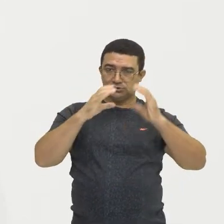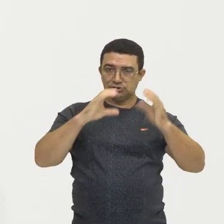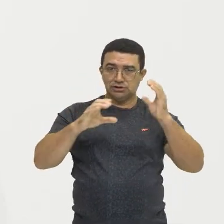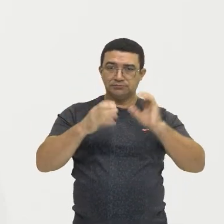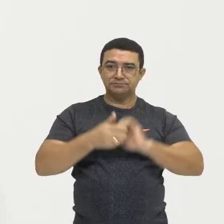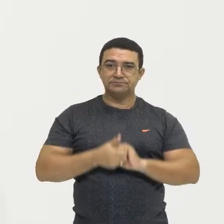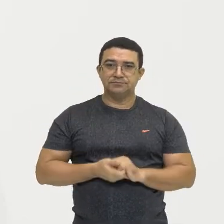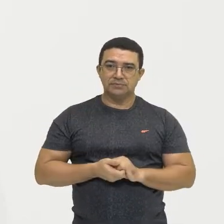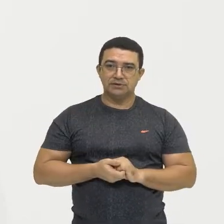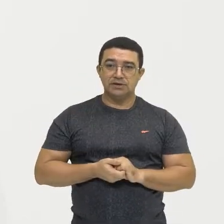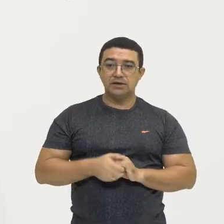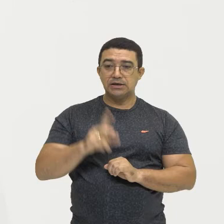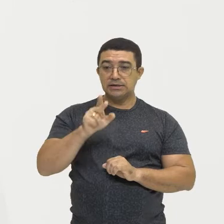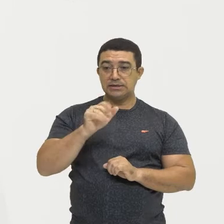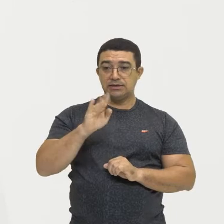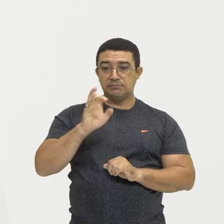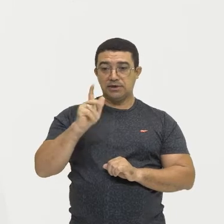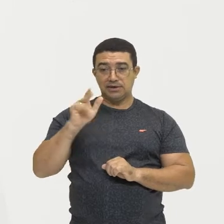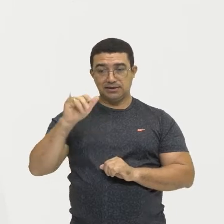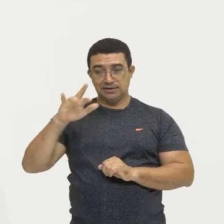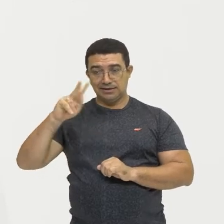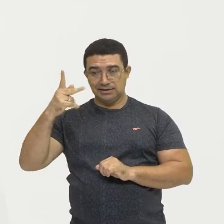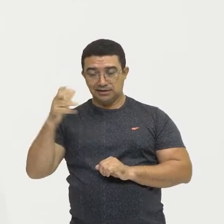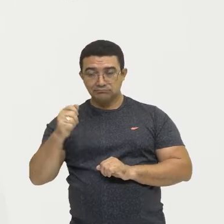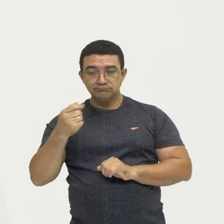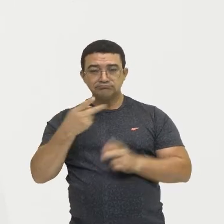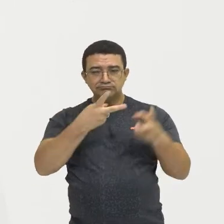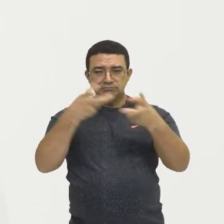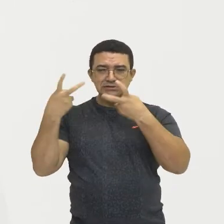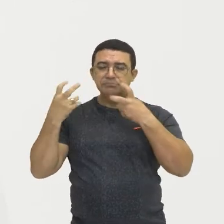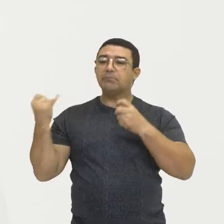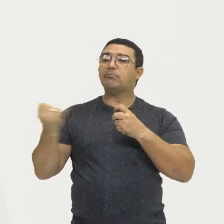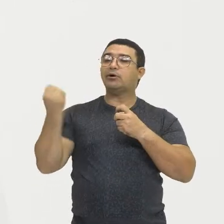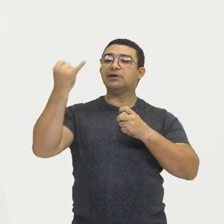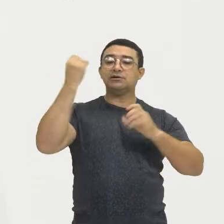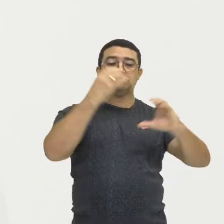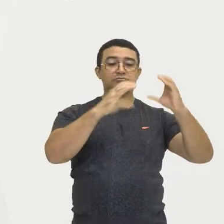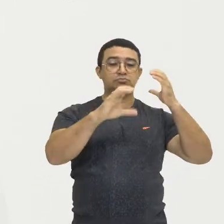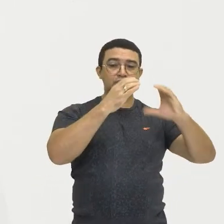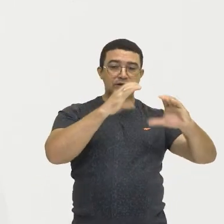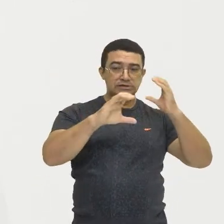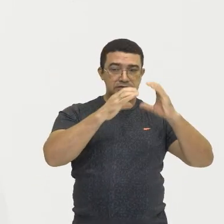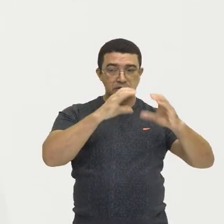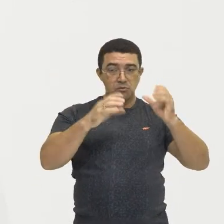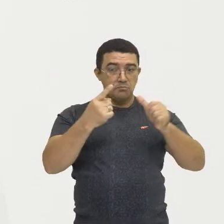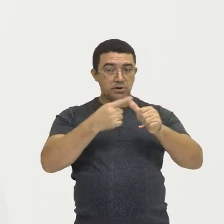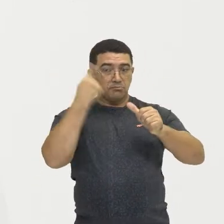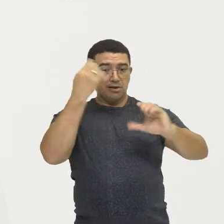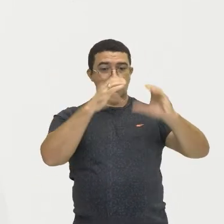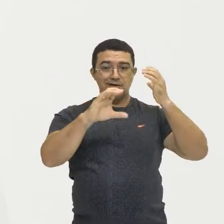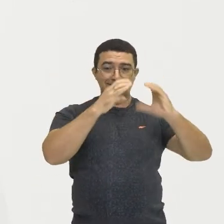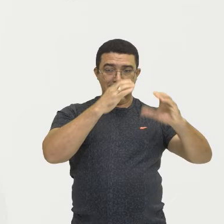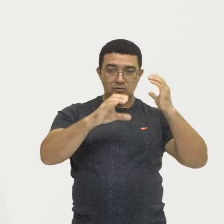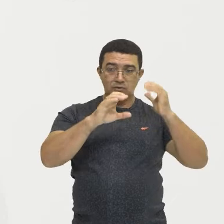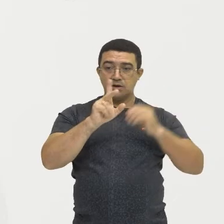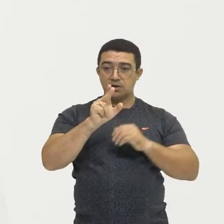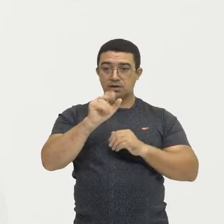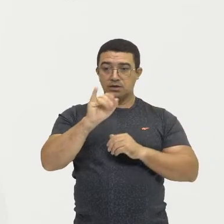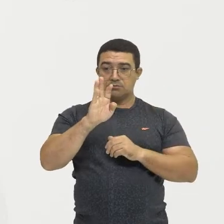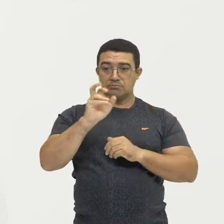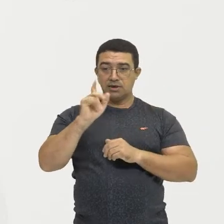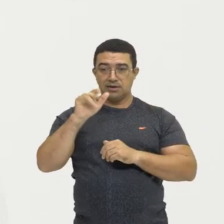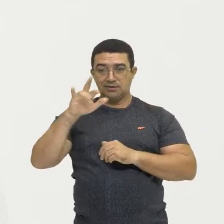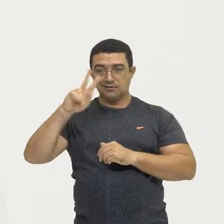ou Cantiga da Ribeirinha. Note a importância dessa cantiga. Esse é o primeiro documento